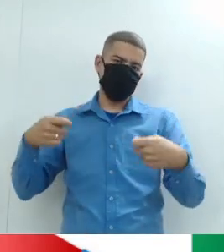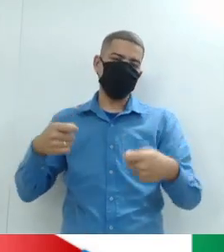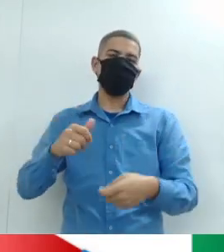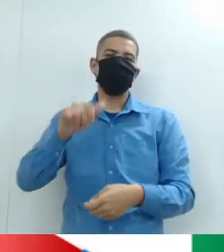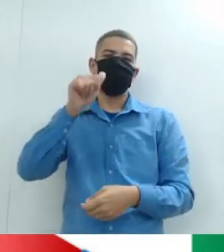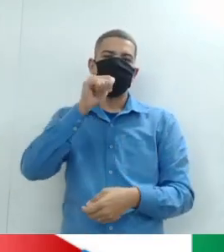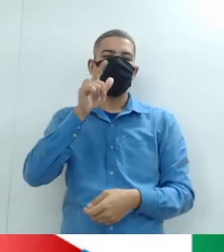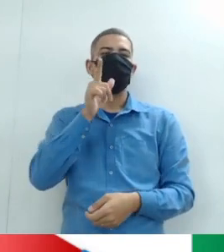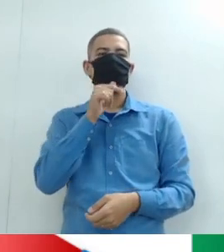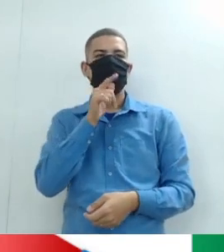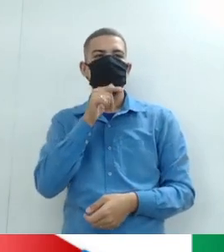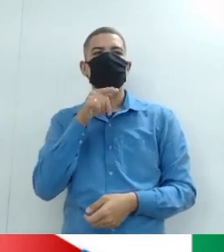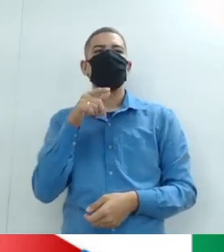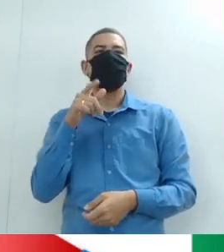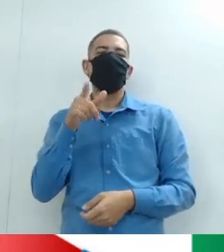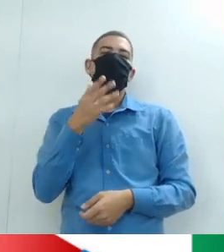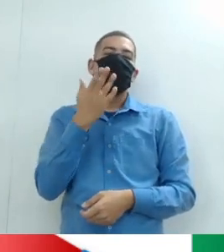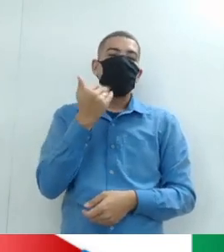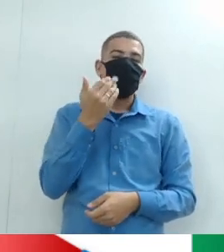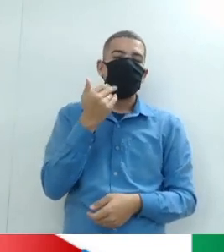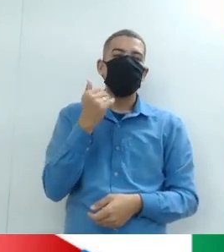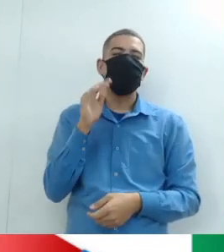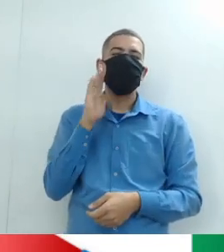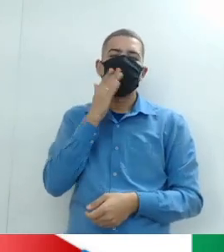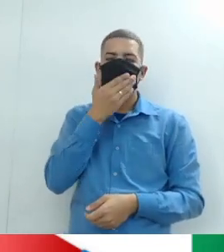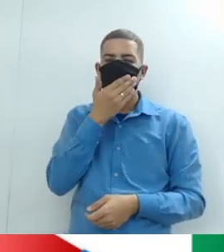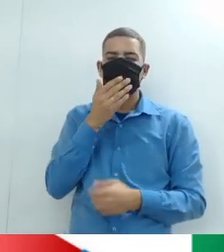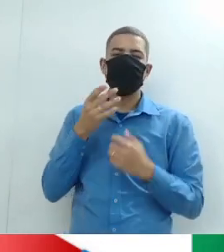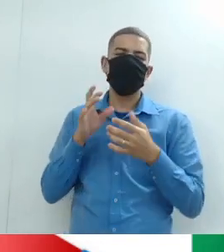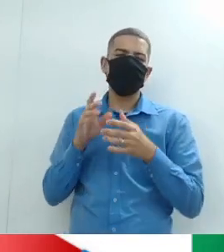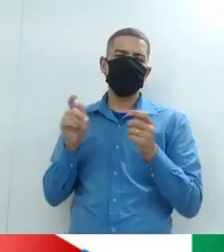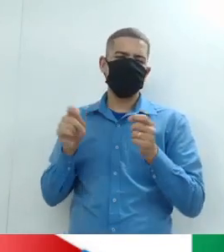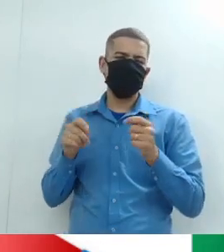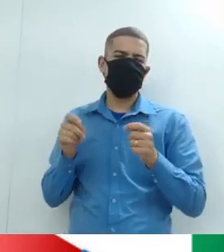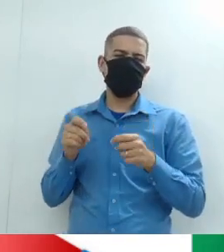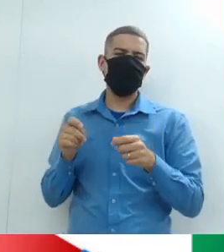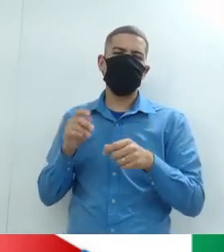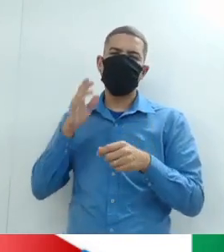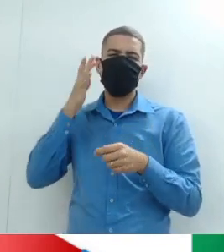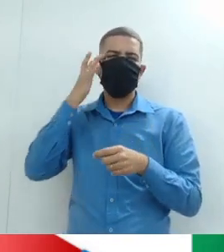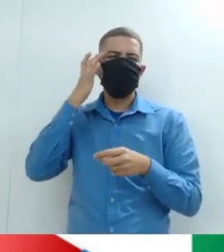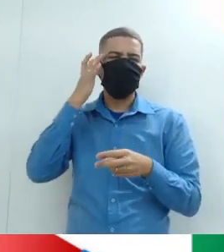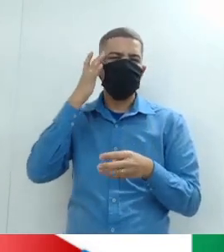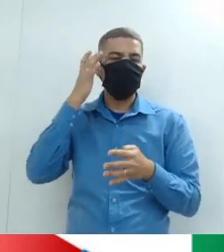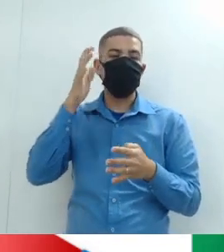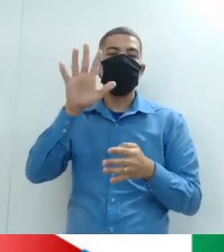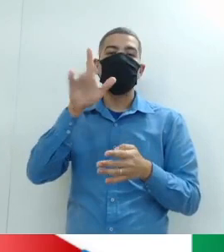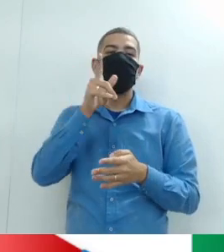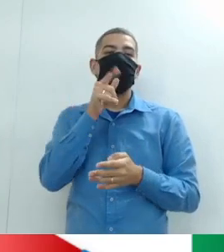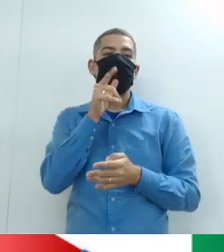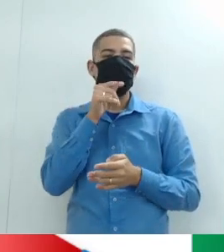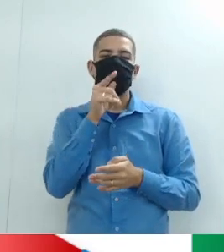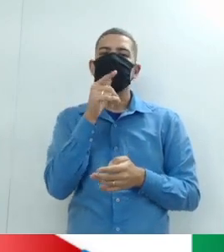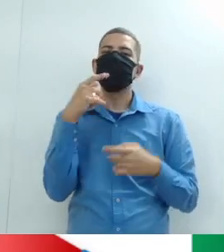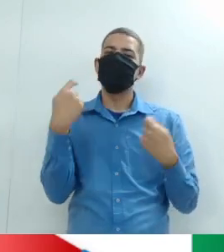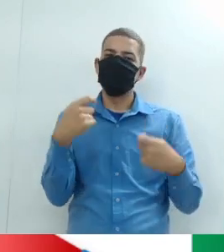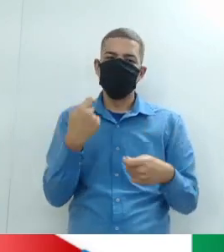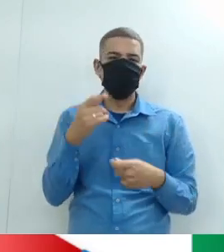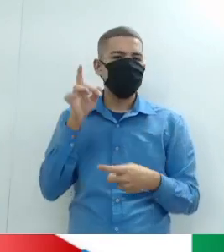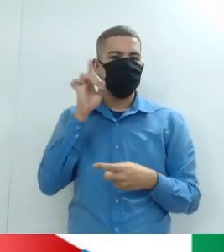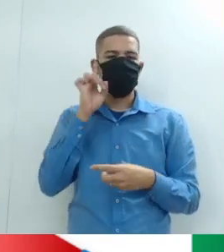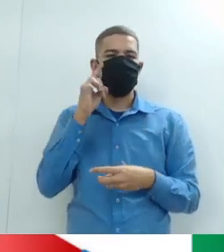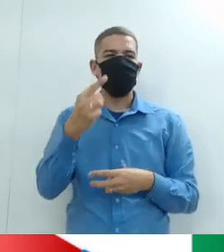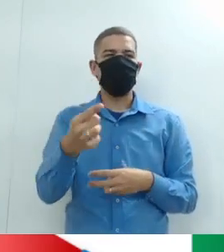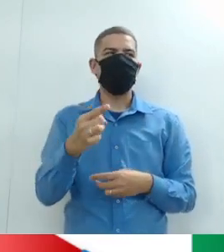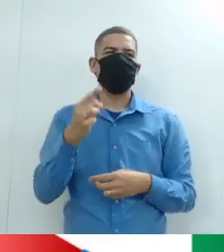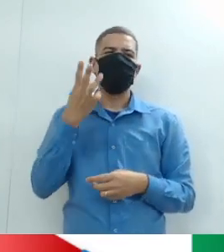Você sobrevive muito tempo sem comer, mas beber é muito necessário, senão você vai embora rapidinho em